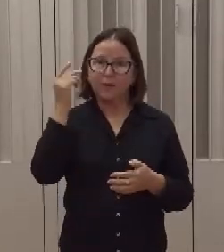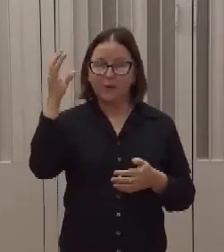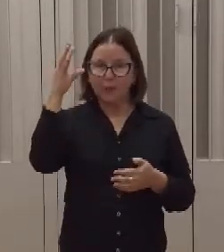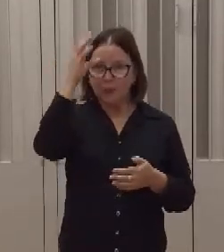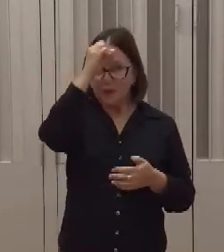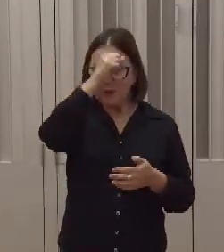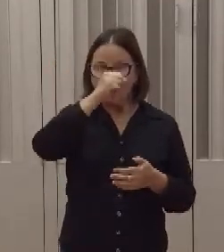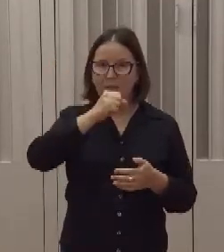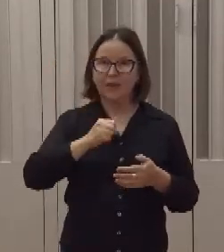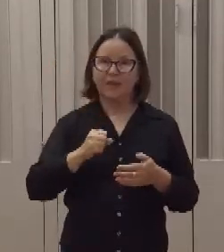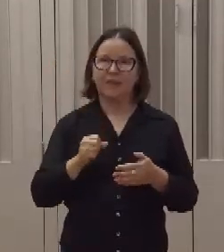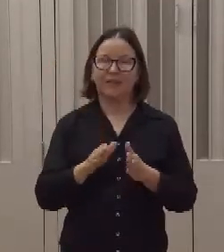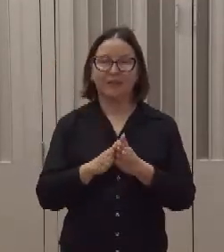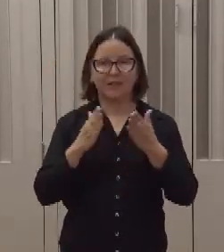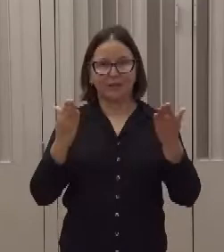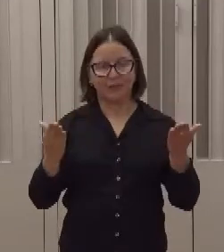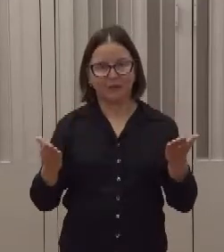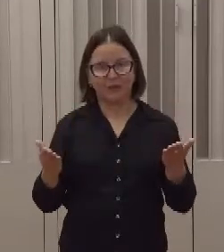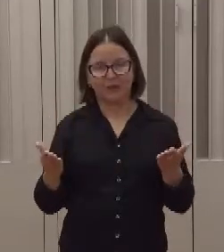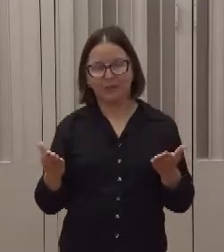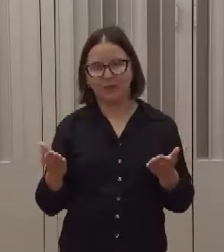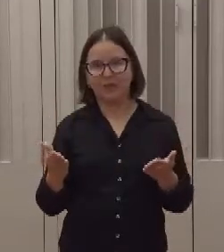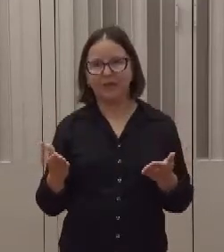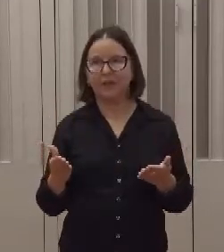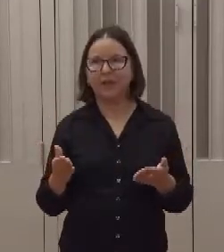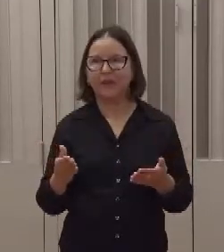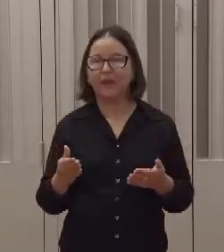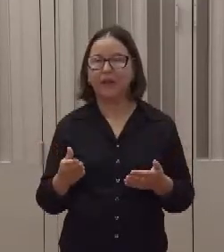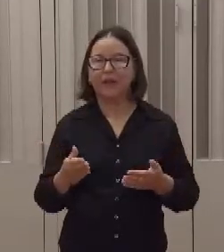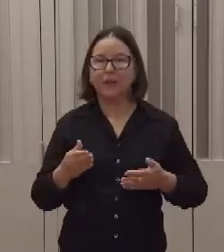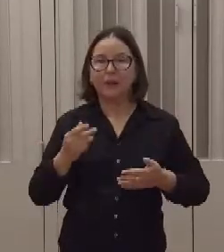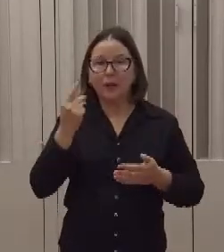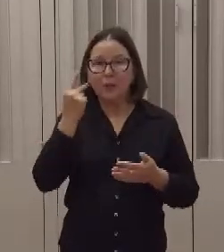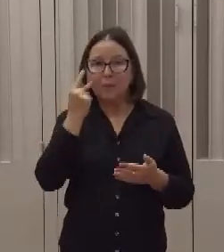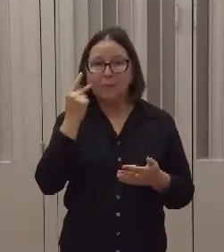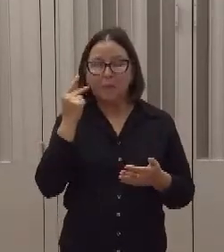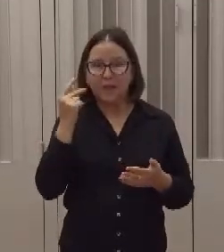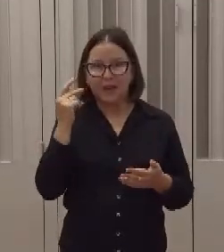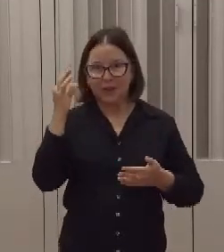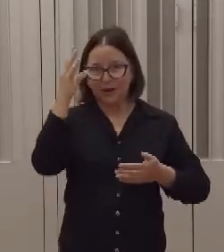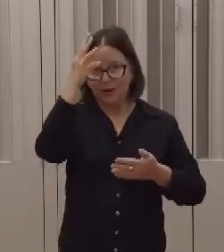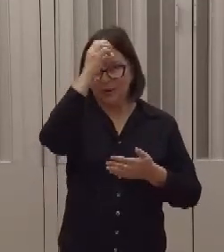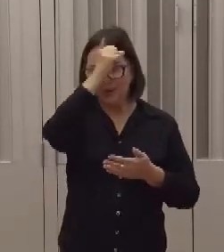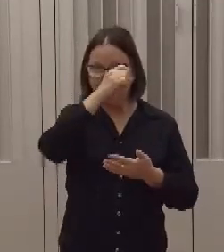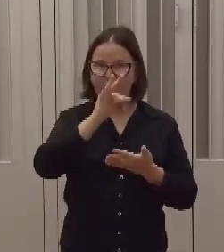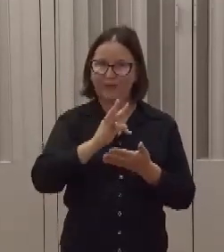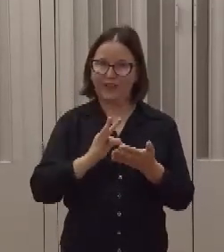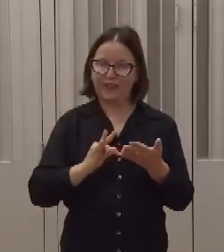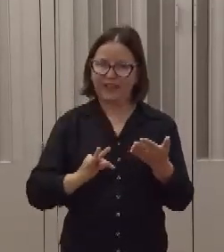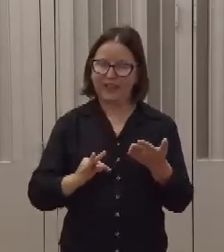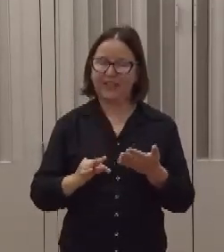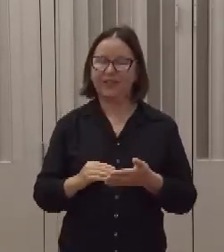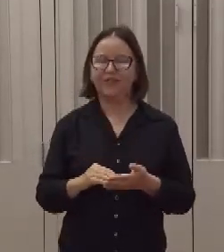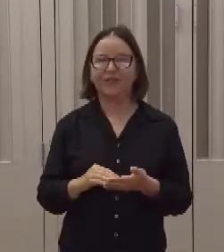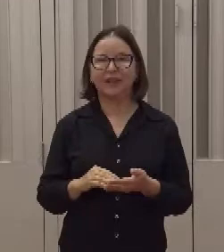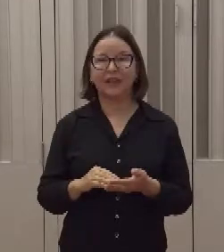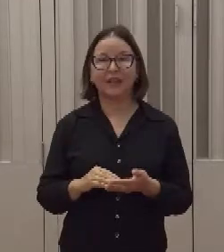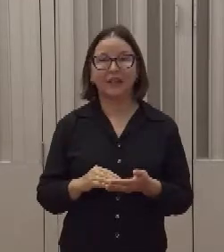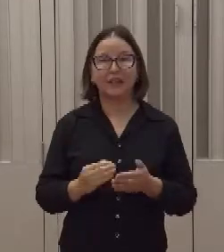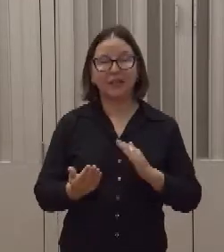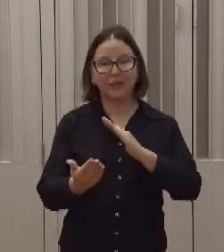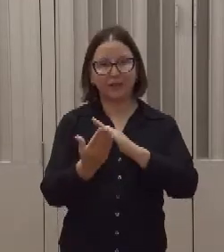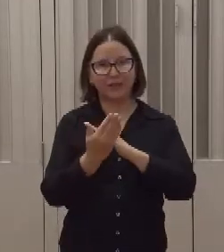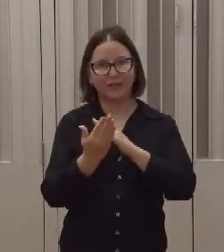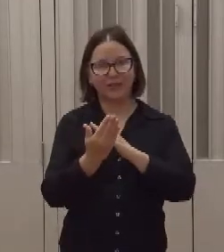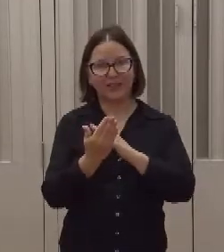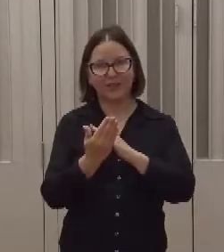certo fundamento nessa área para compreender as passagens que tratam desse assunto. E também nos ajuda a